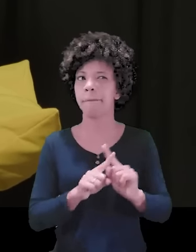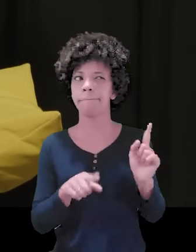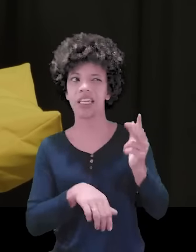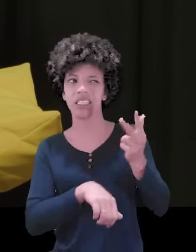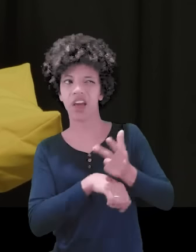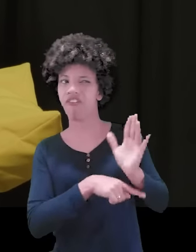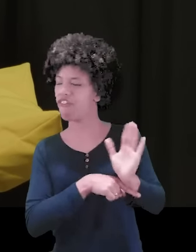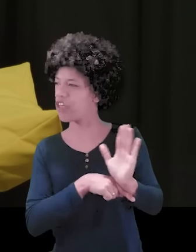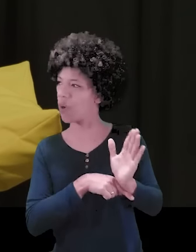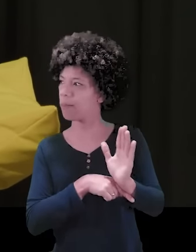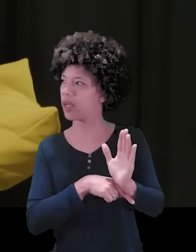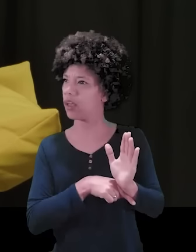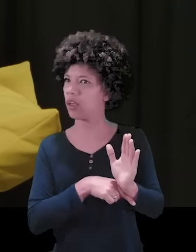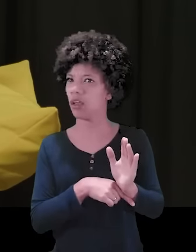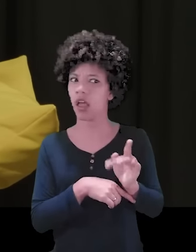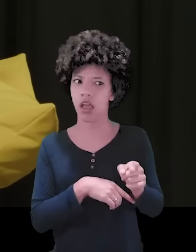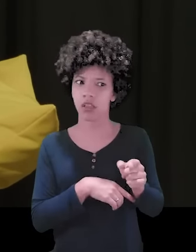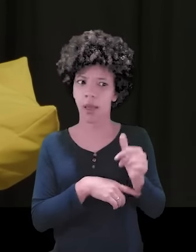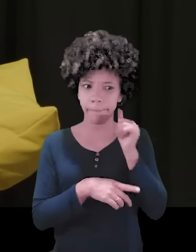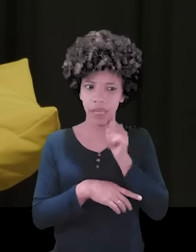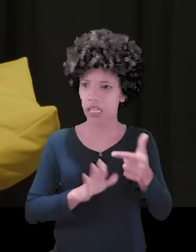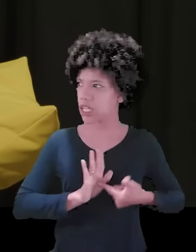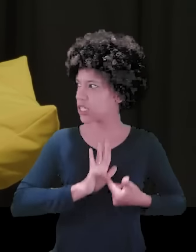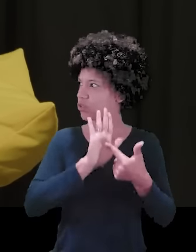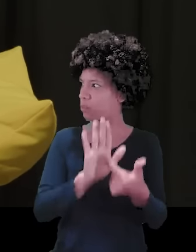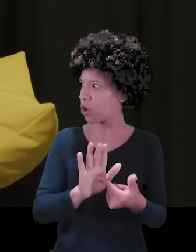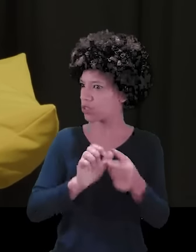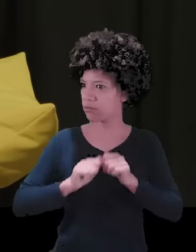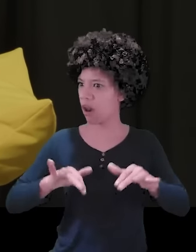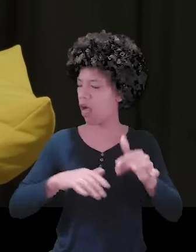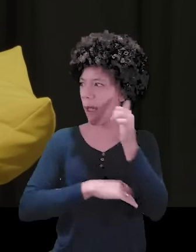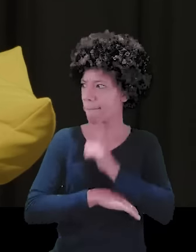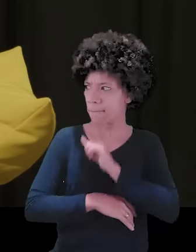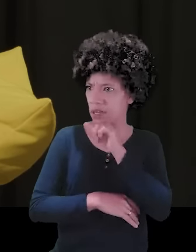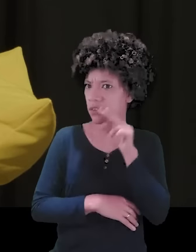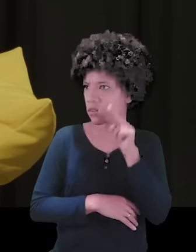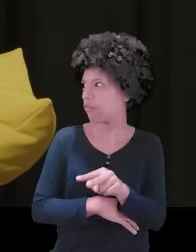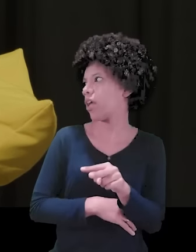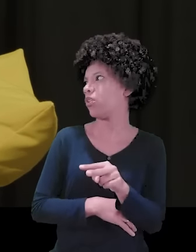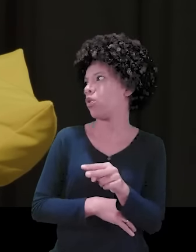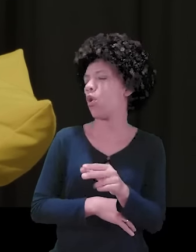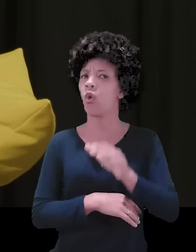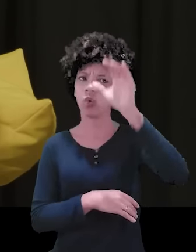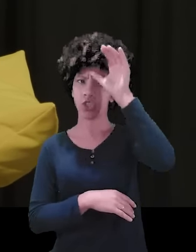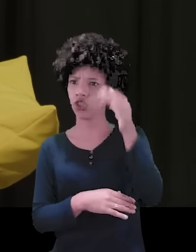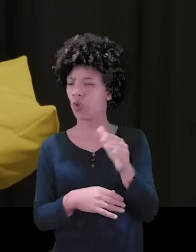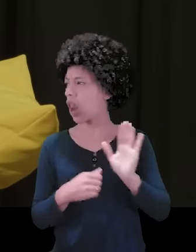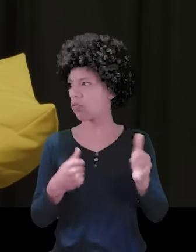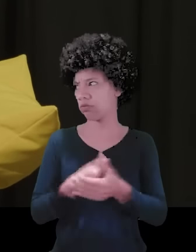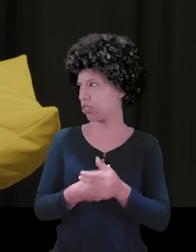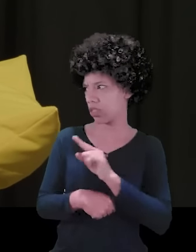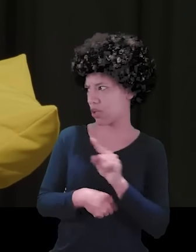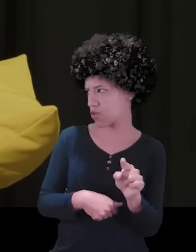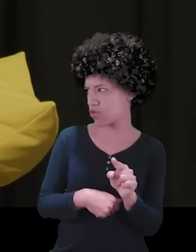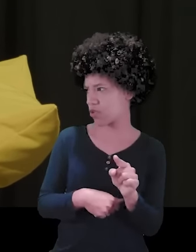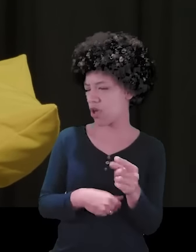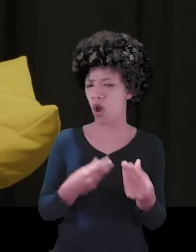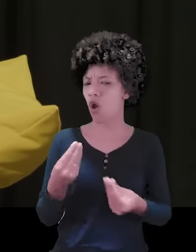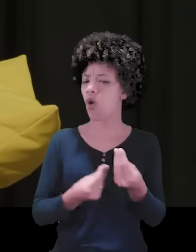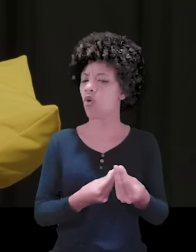filme é um menino essa menina está sendo exposta sim o dela talvez tá vendo o tio dela não tá escondida